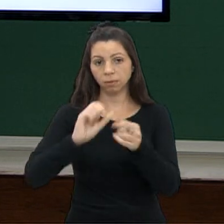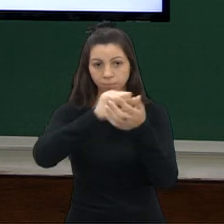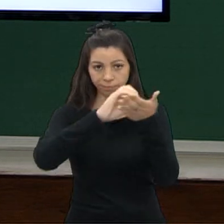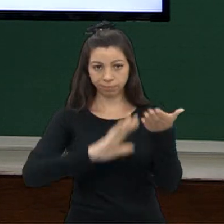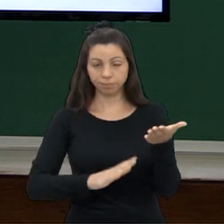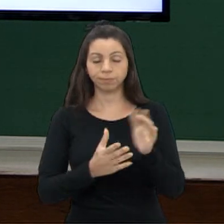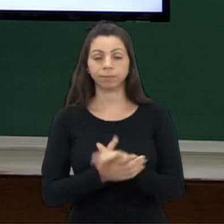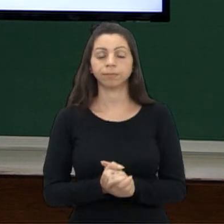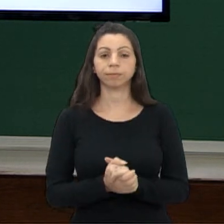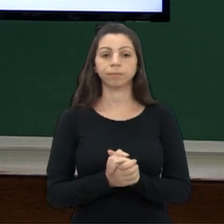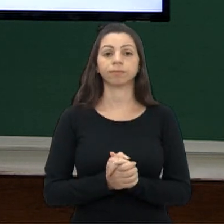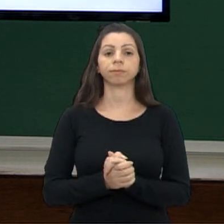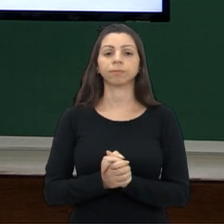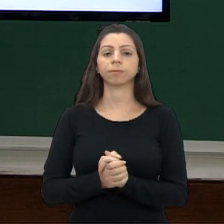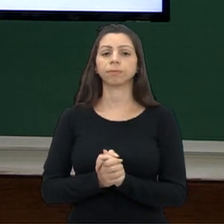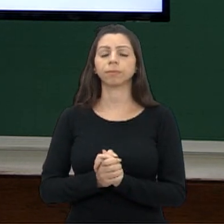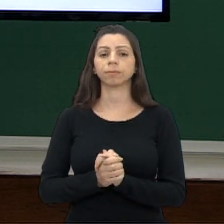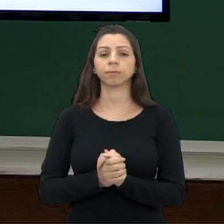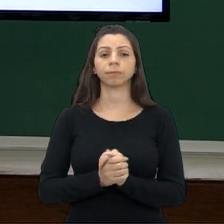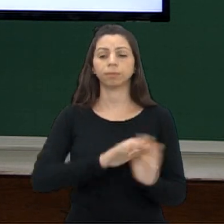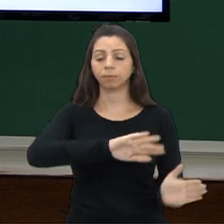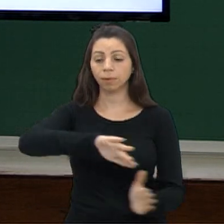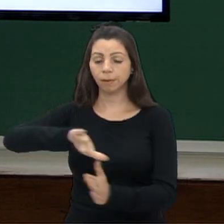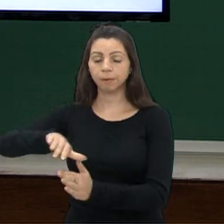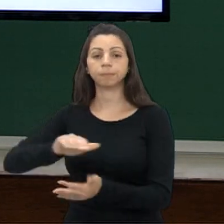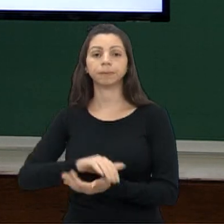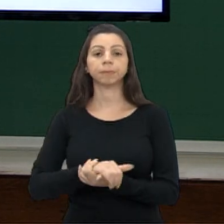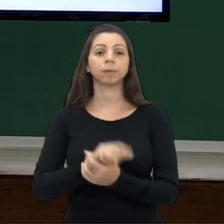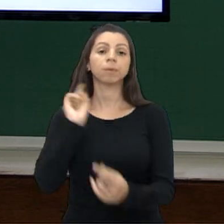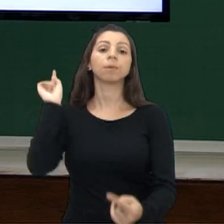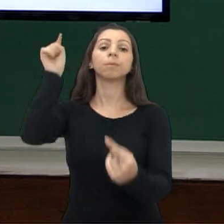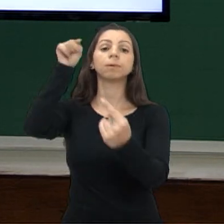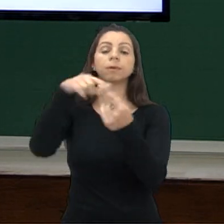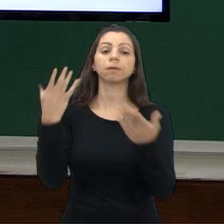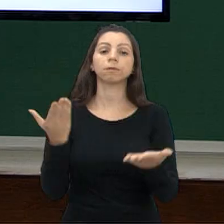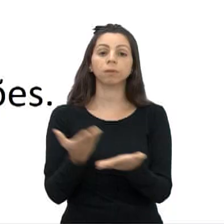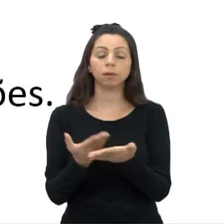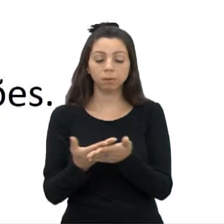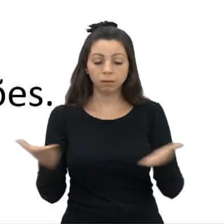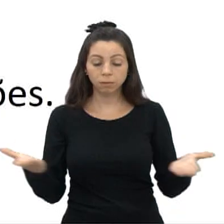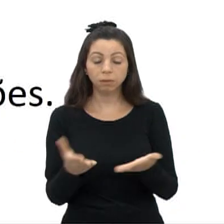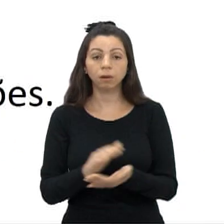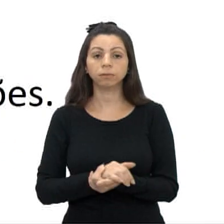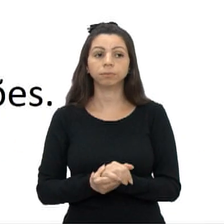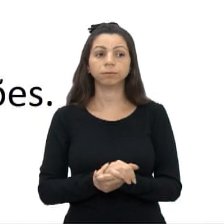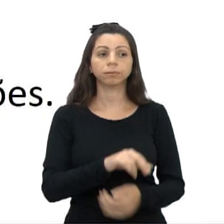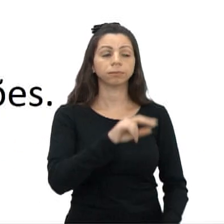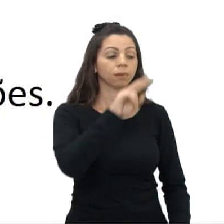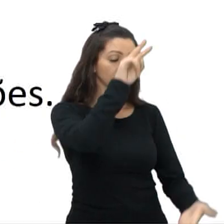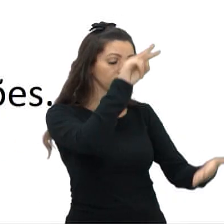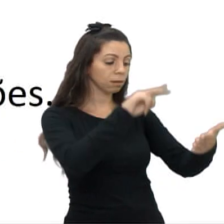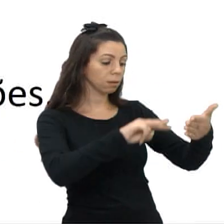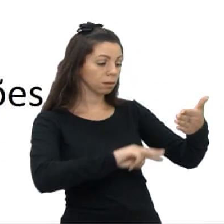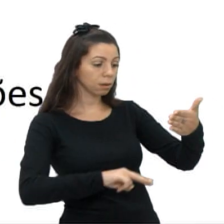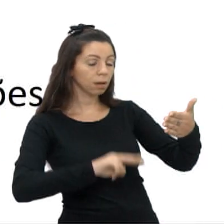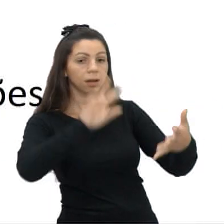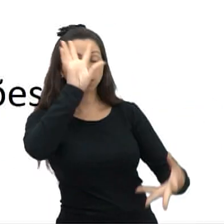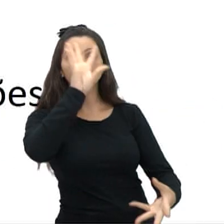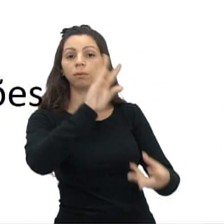Os objetivos da nossa aula de hoje. Venha comigo. Ler e compreender o fragmento de um